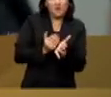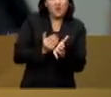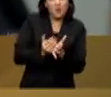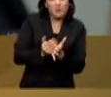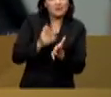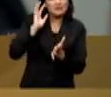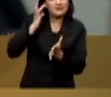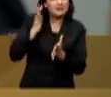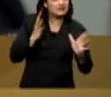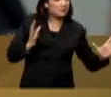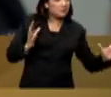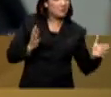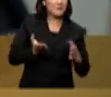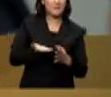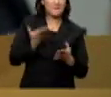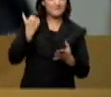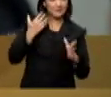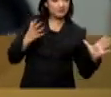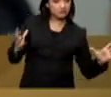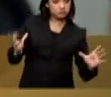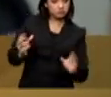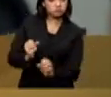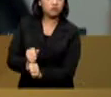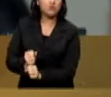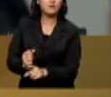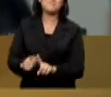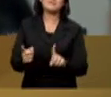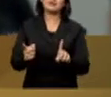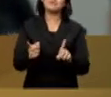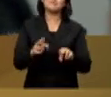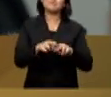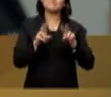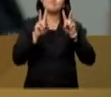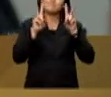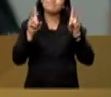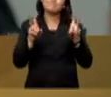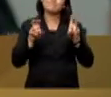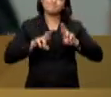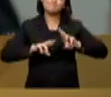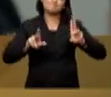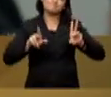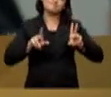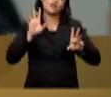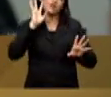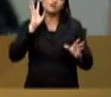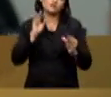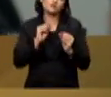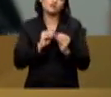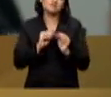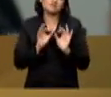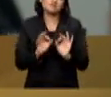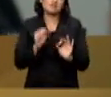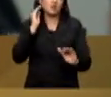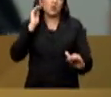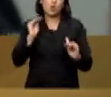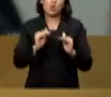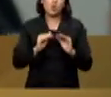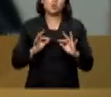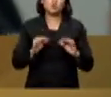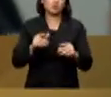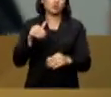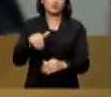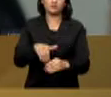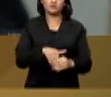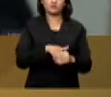mas diante da singularidade do caso, como político judiciário, entendo que é a melhor solução. Eu acompanho na integralidade.